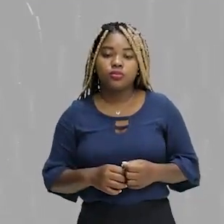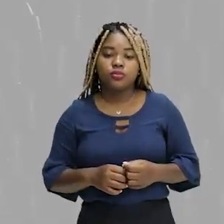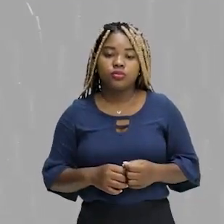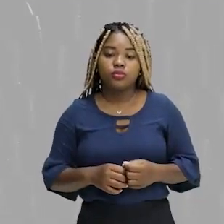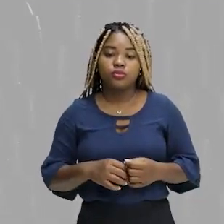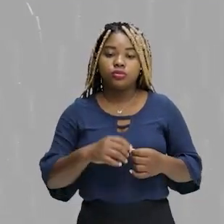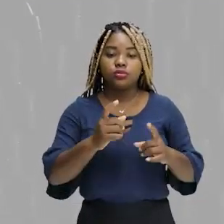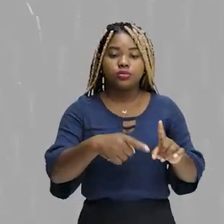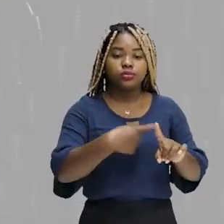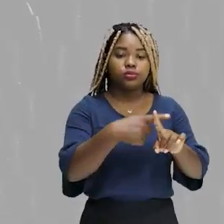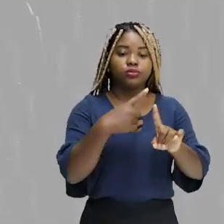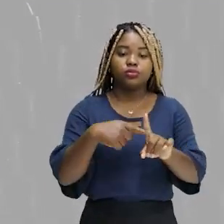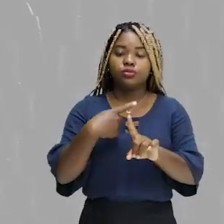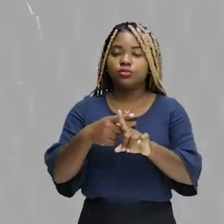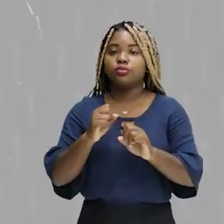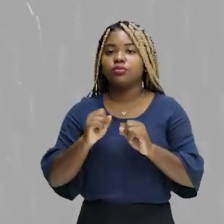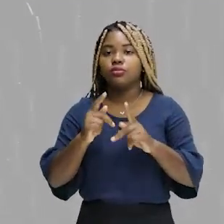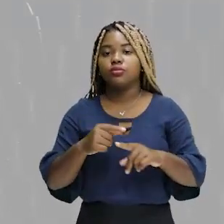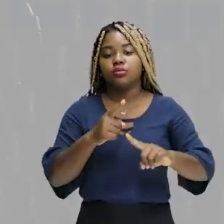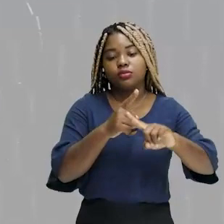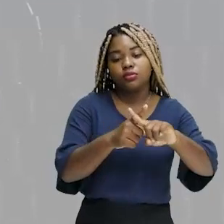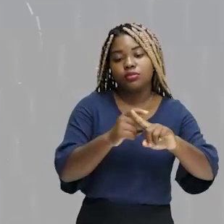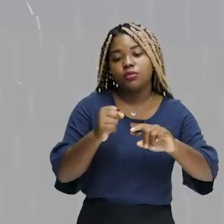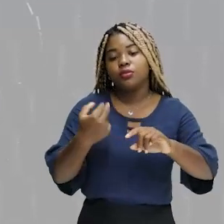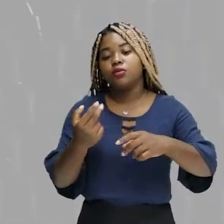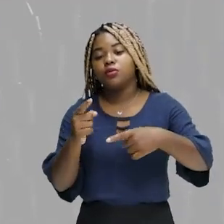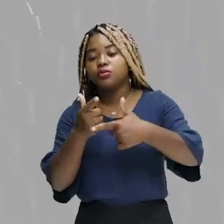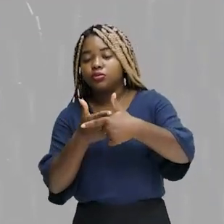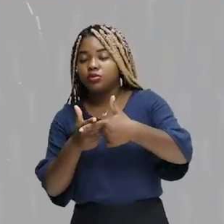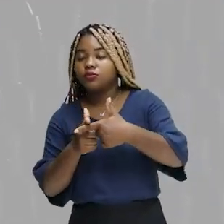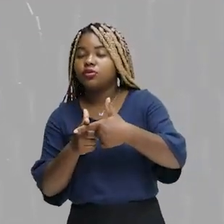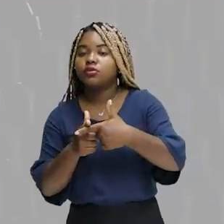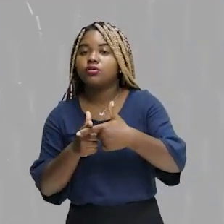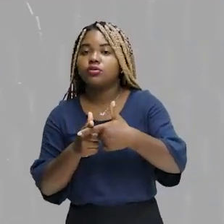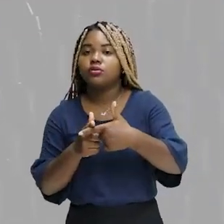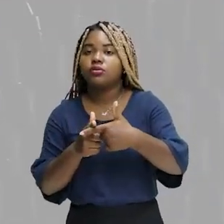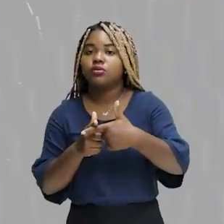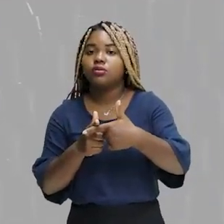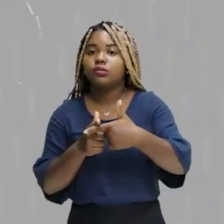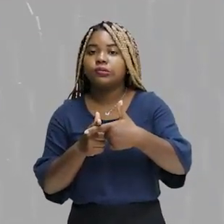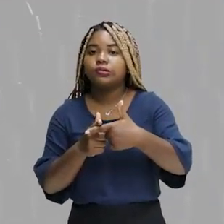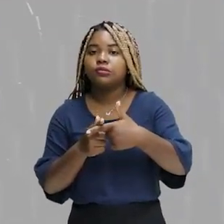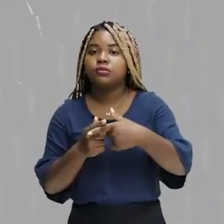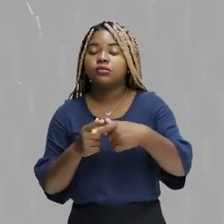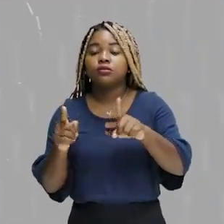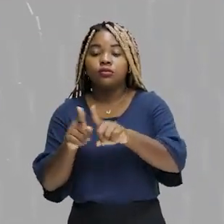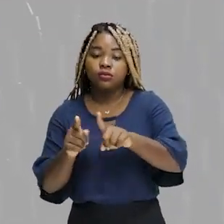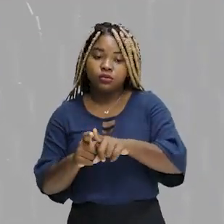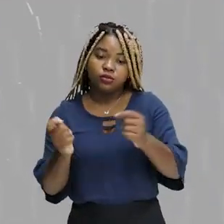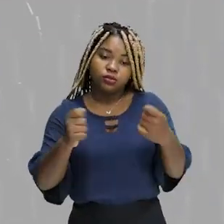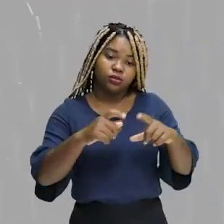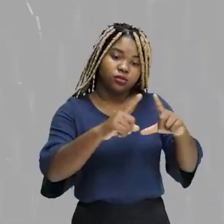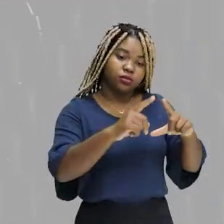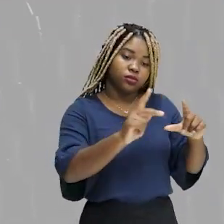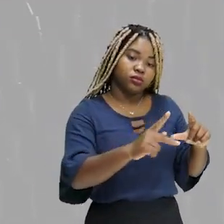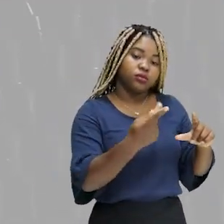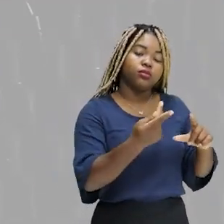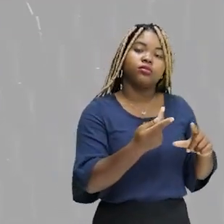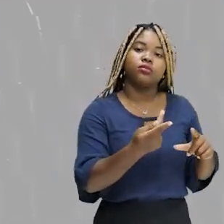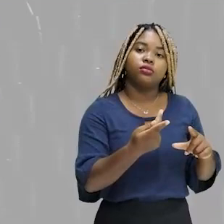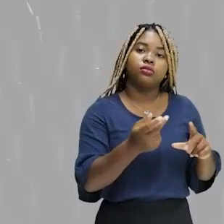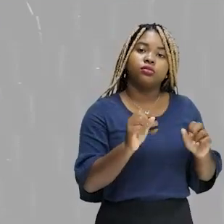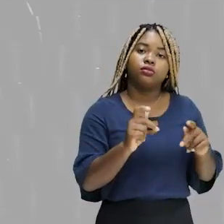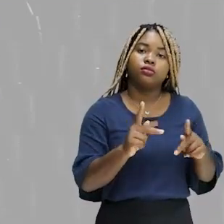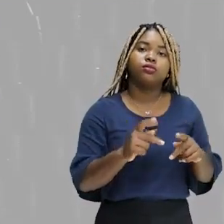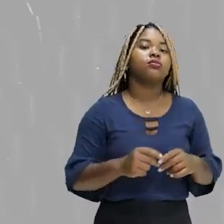dobrado. Então, se a gente multiplicar ou dividir a equação termoquímica, isso vale também para o ΔH daquela reação.